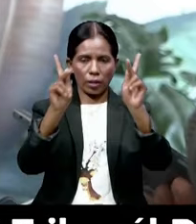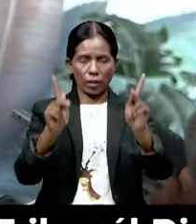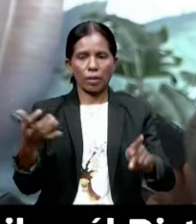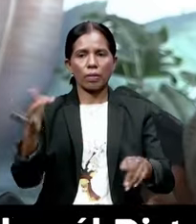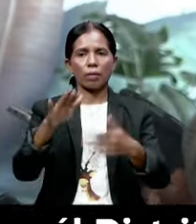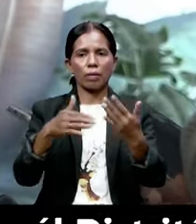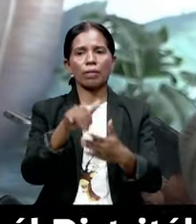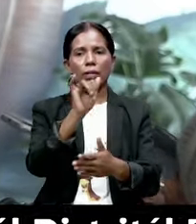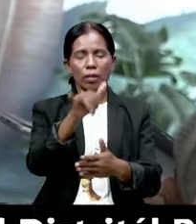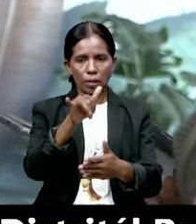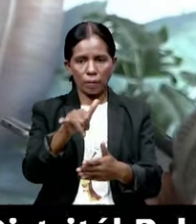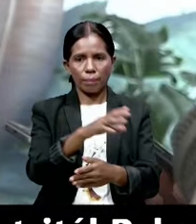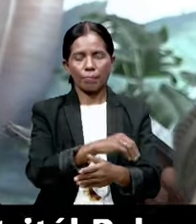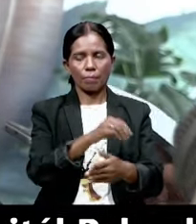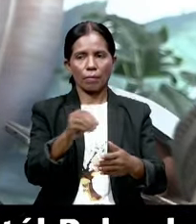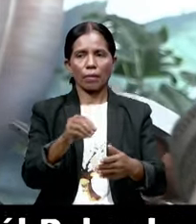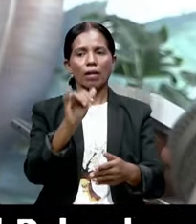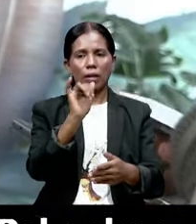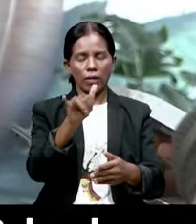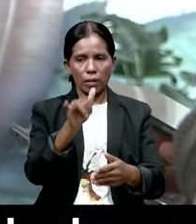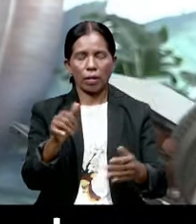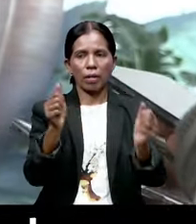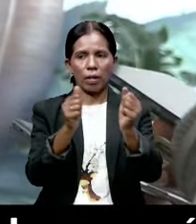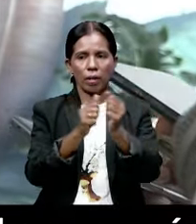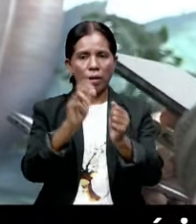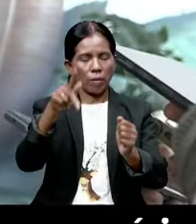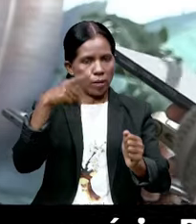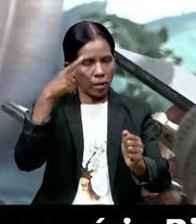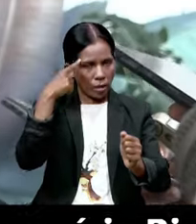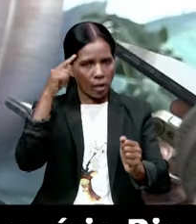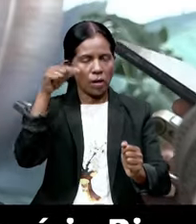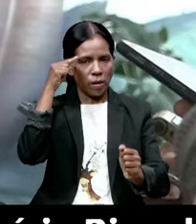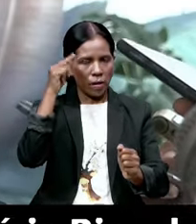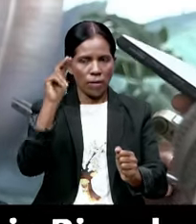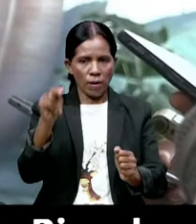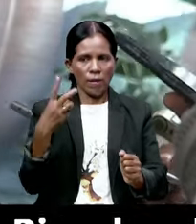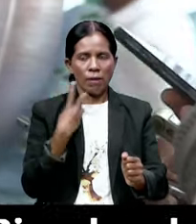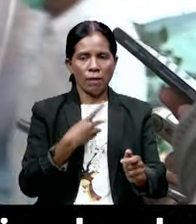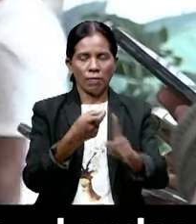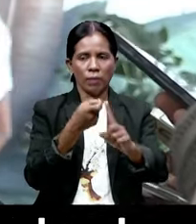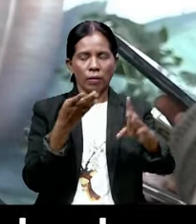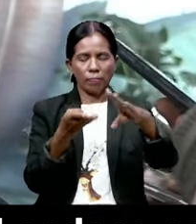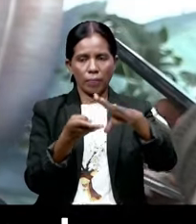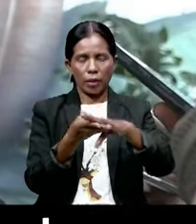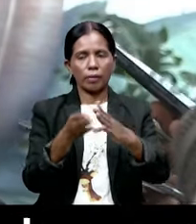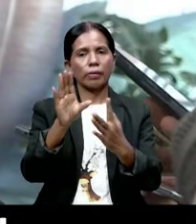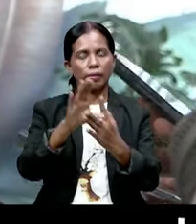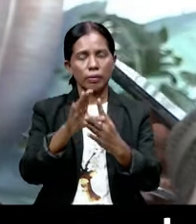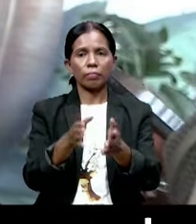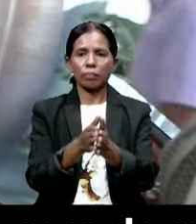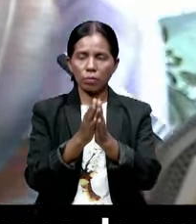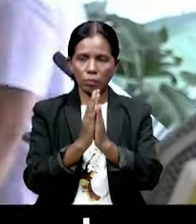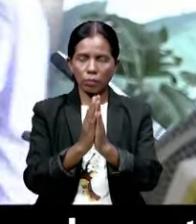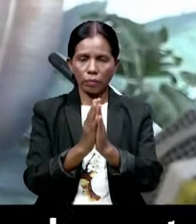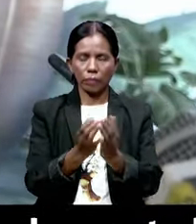Lojana Insira concorda ou aceita a política do governo Nian, ame o Banco Central, sei russo, instituição